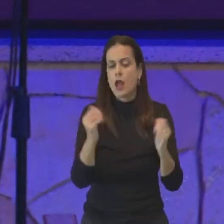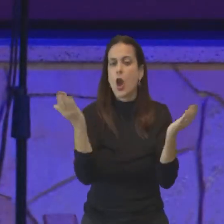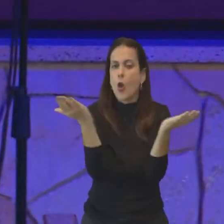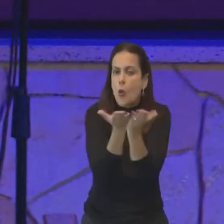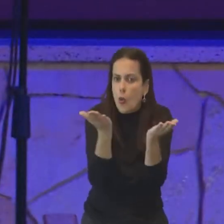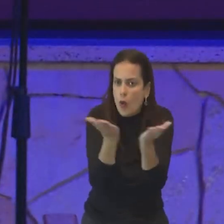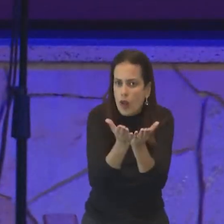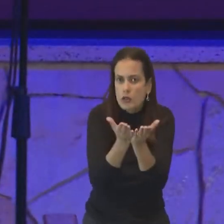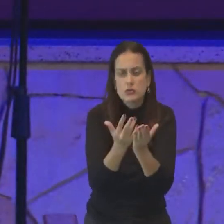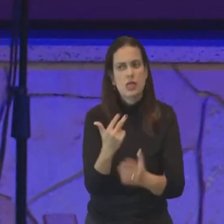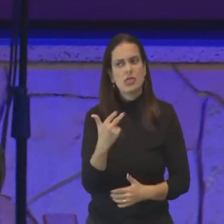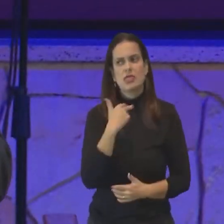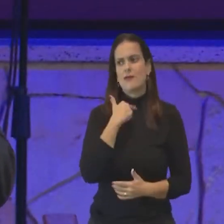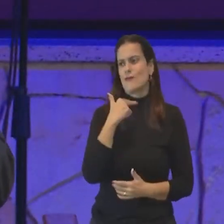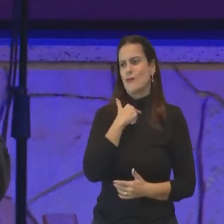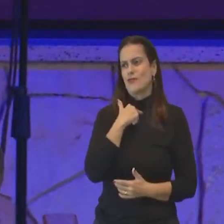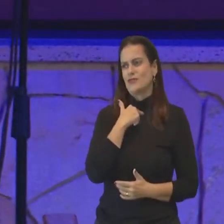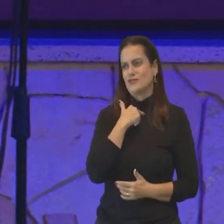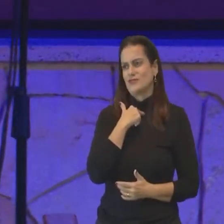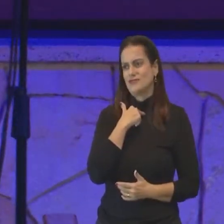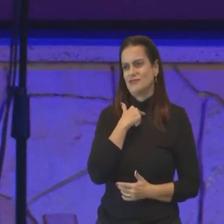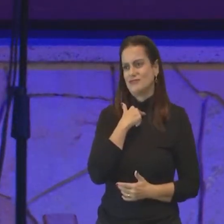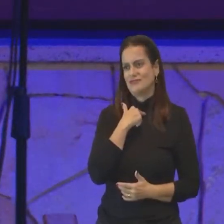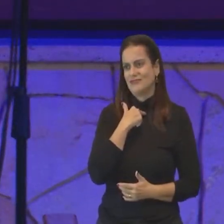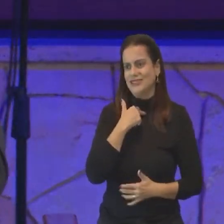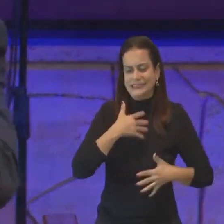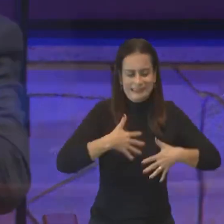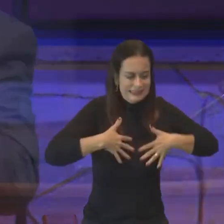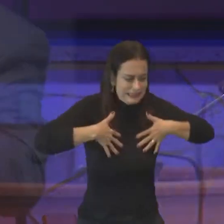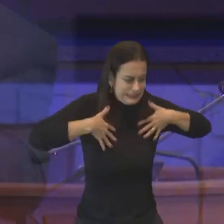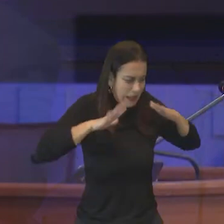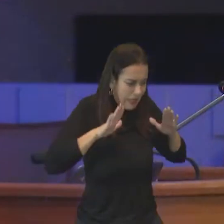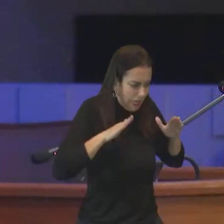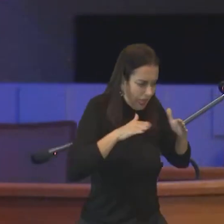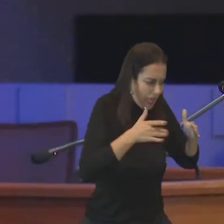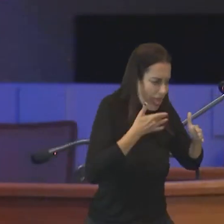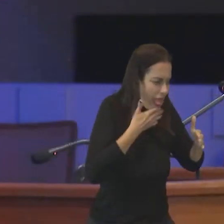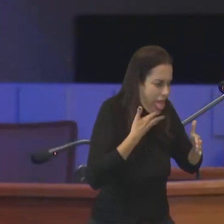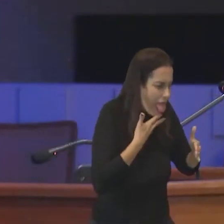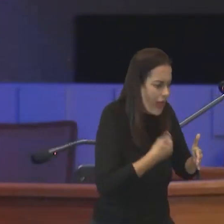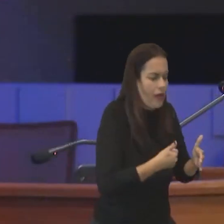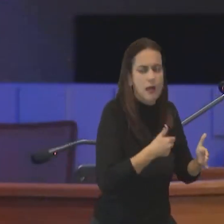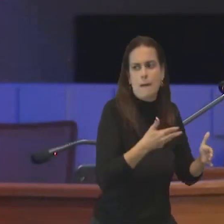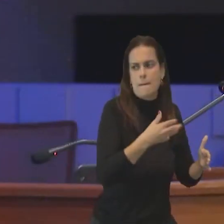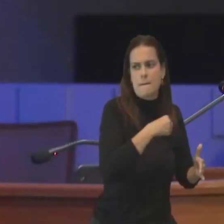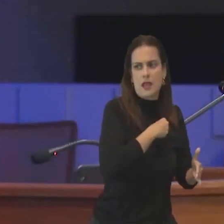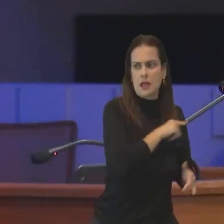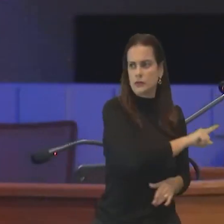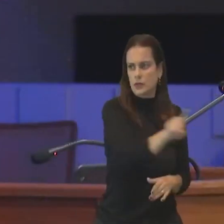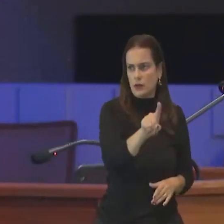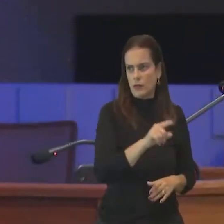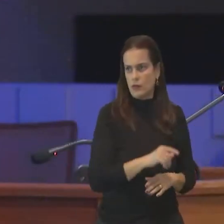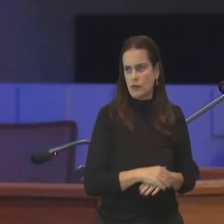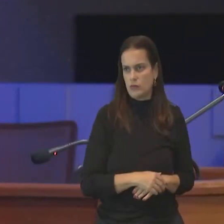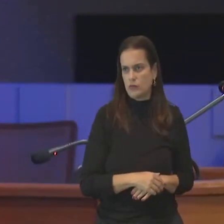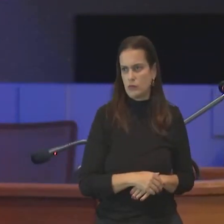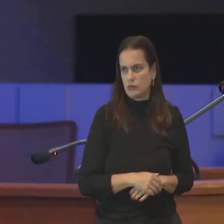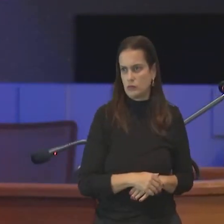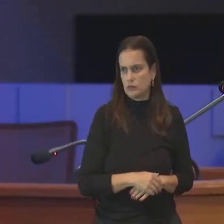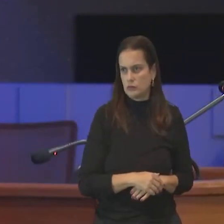não pode ter prazer numa vida de pecado.